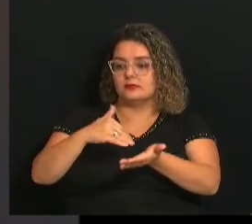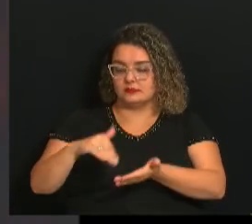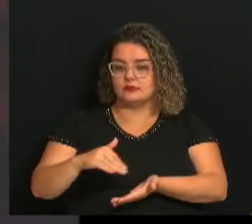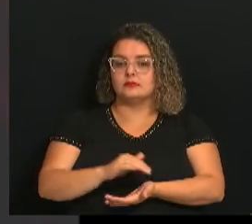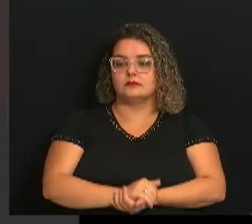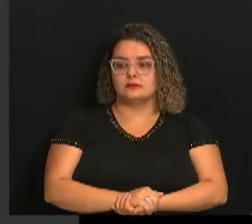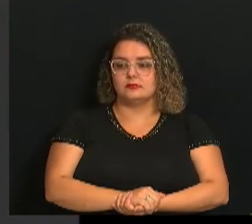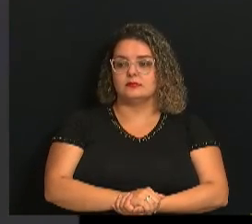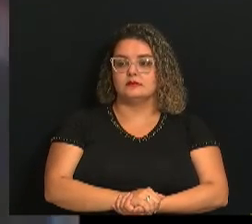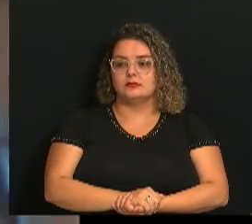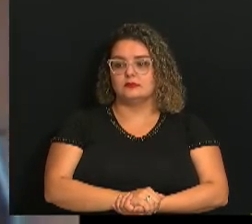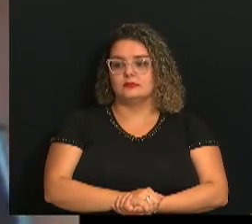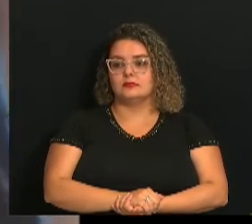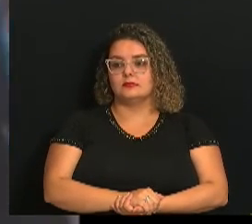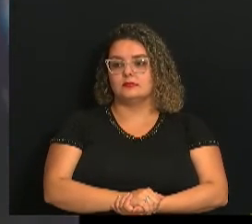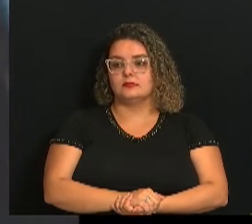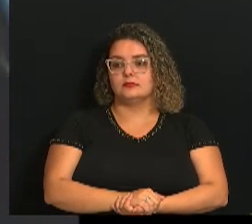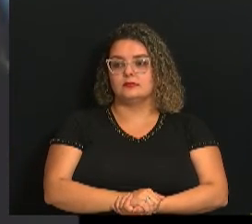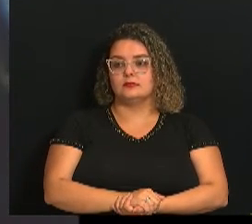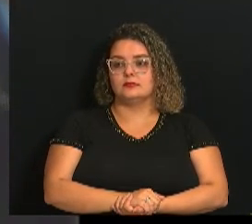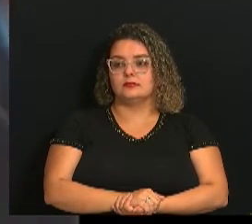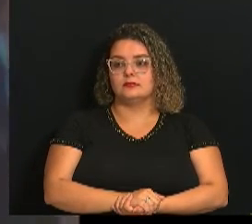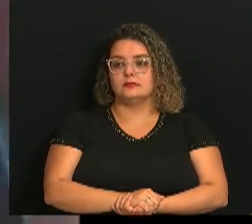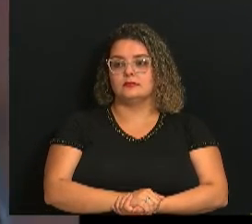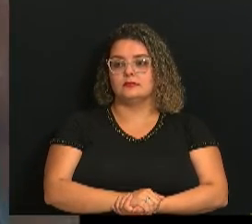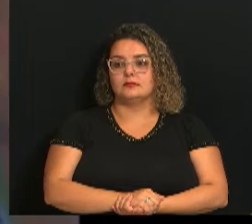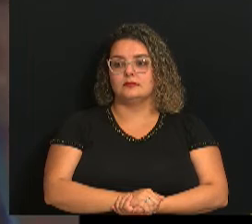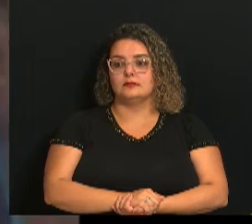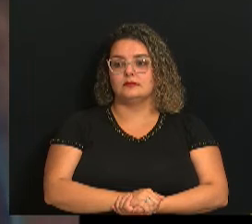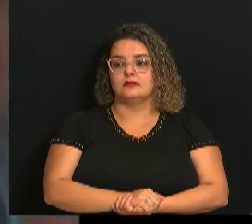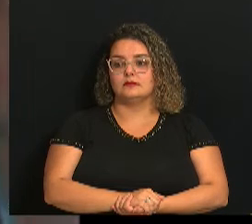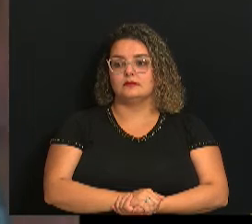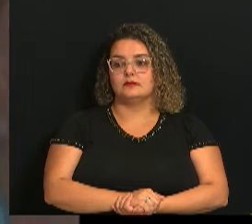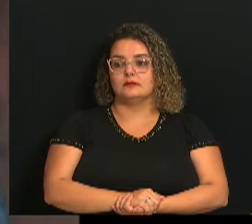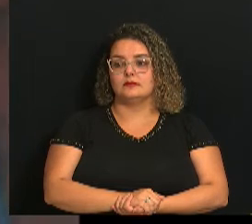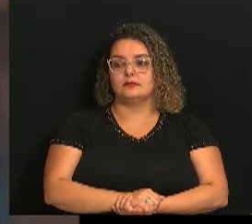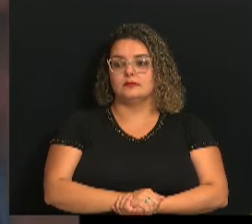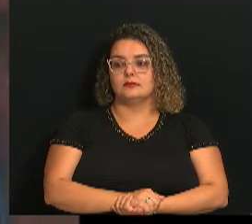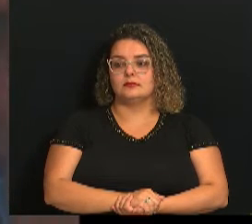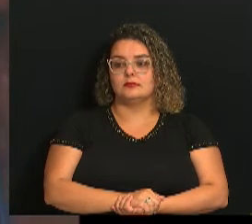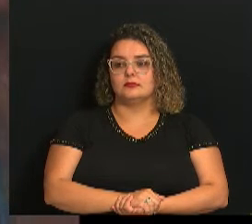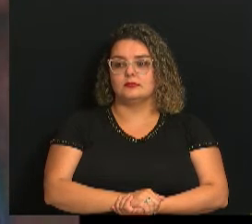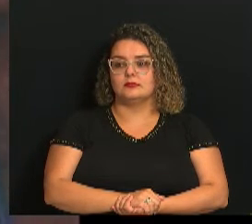A secretaria atual atende. Né? Olha,